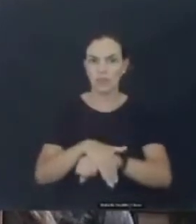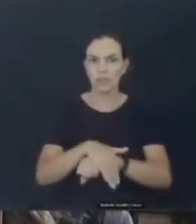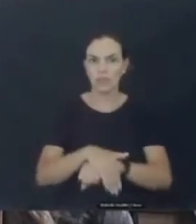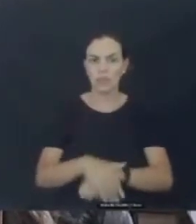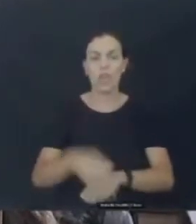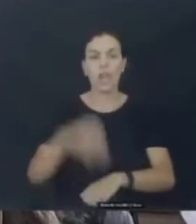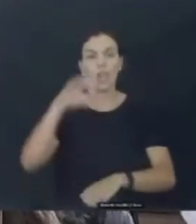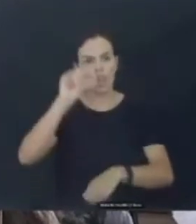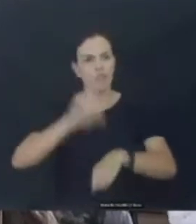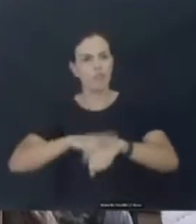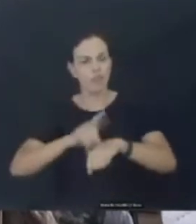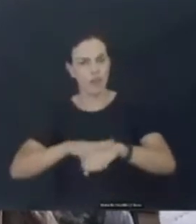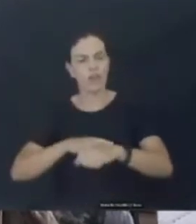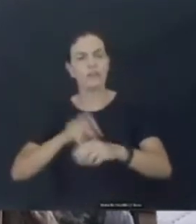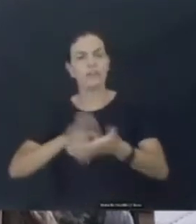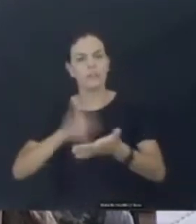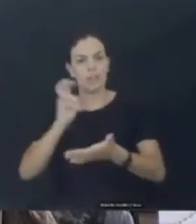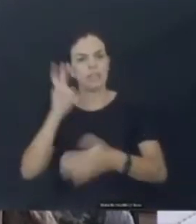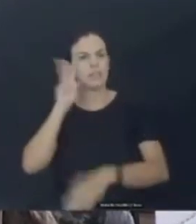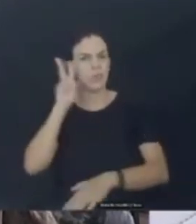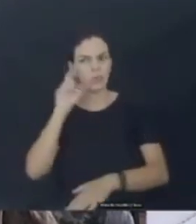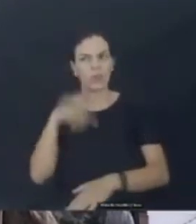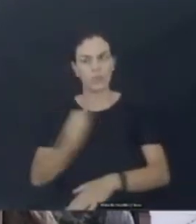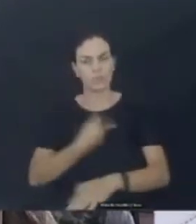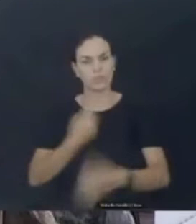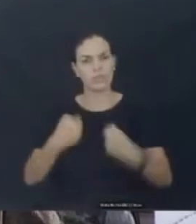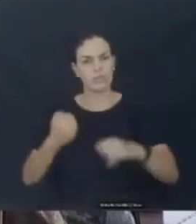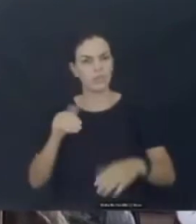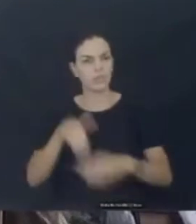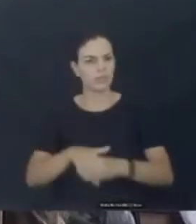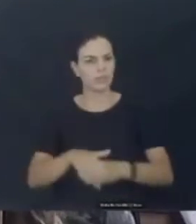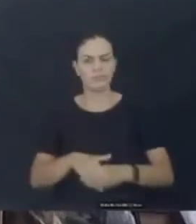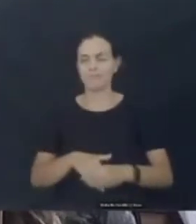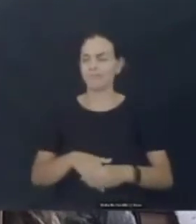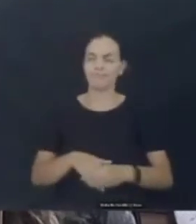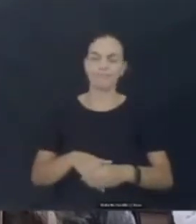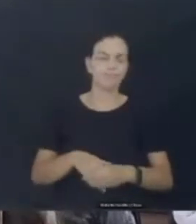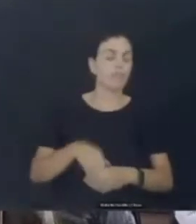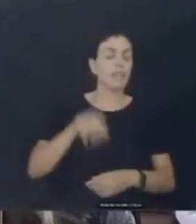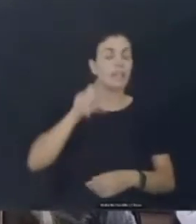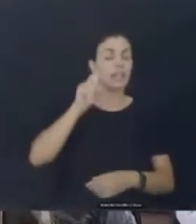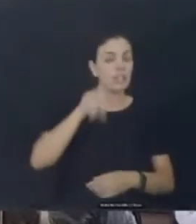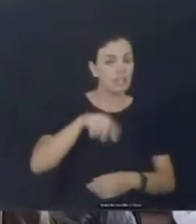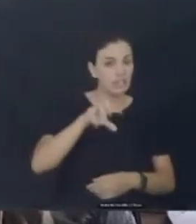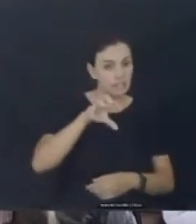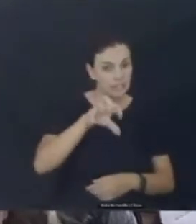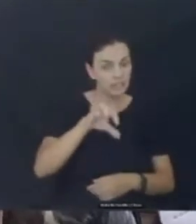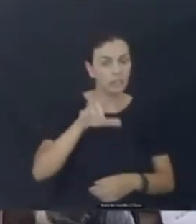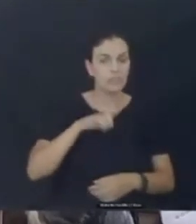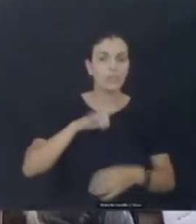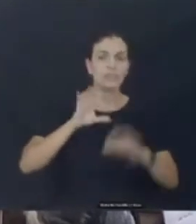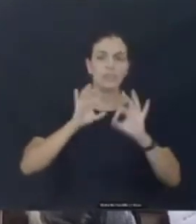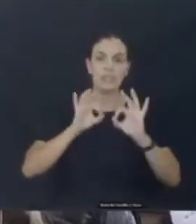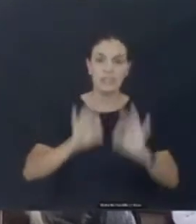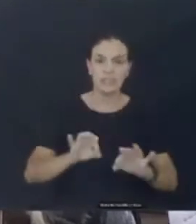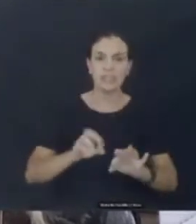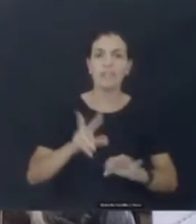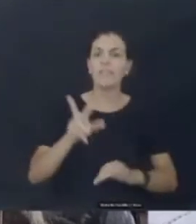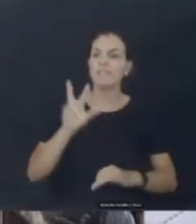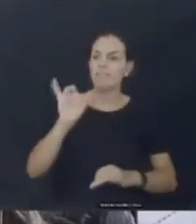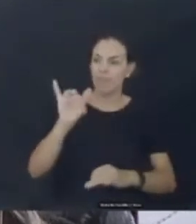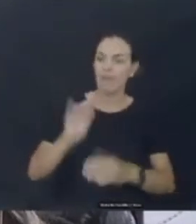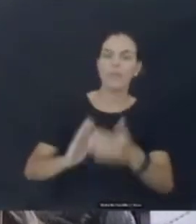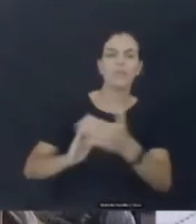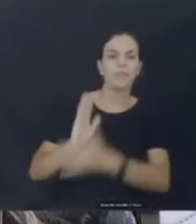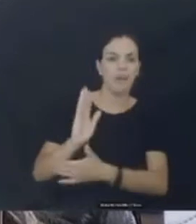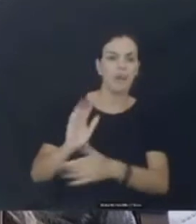política. Isso é certeza de que, seja o que for, será aprovado. Isso é um desrespeito com este